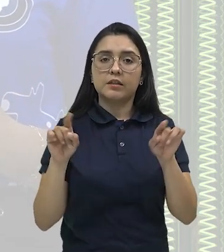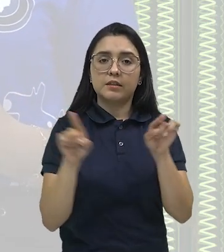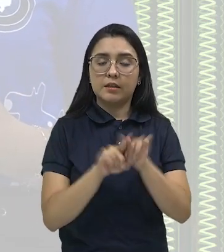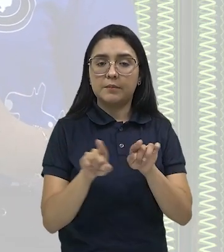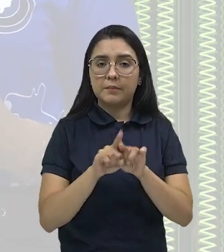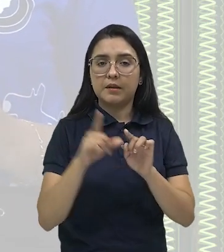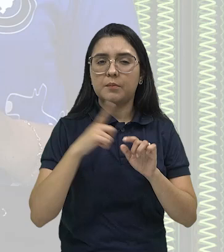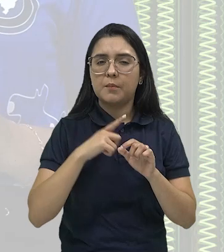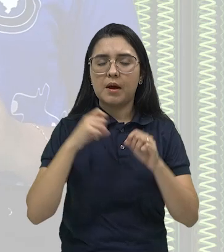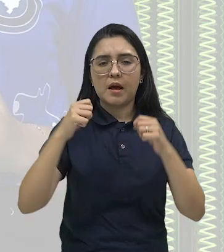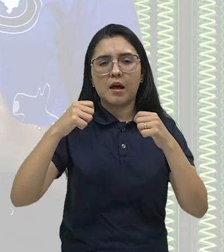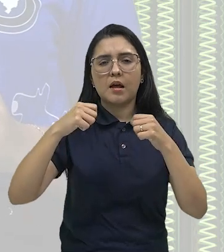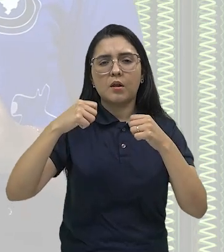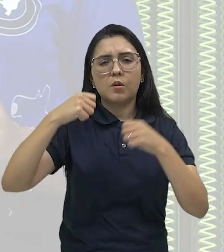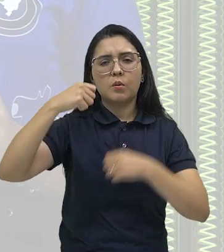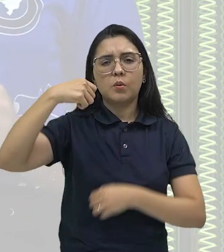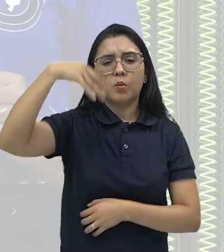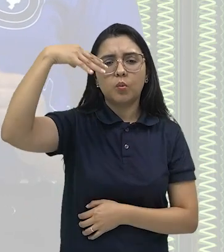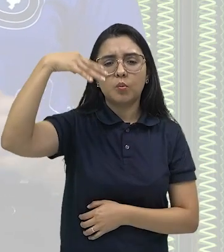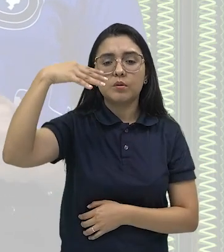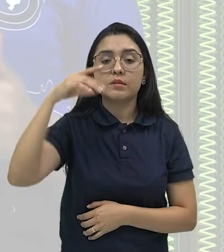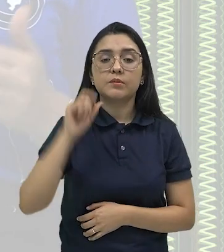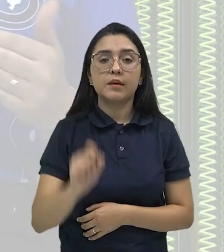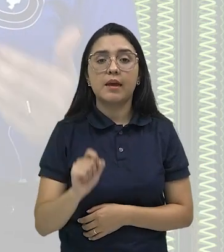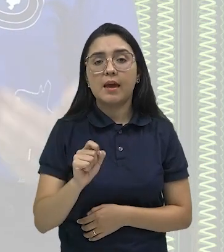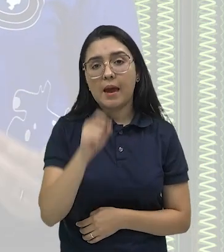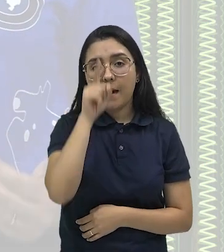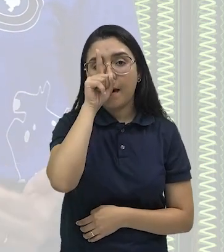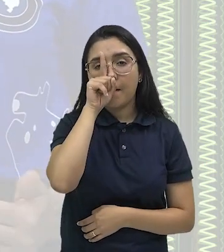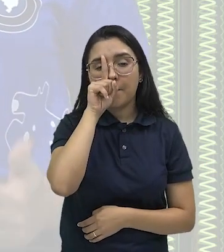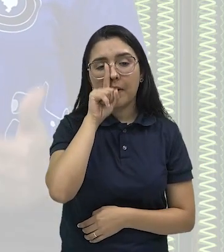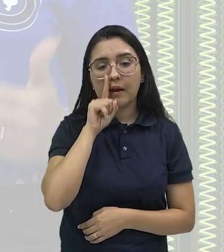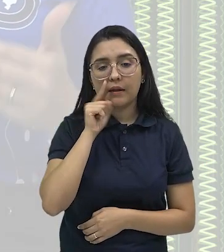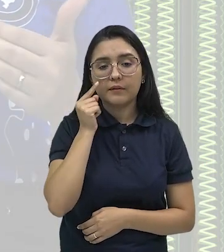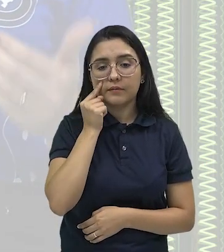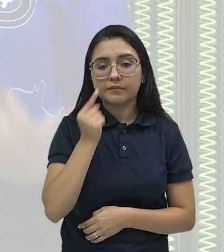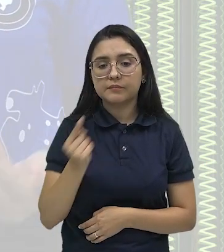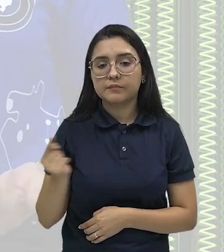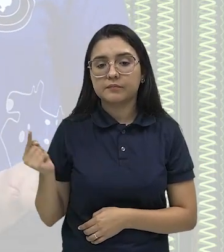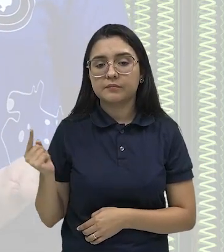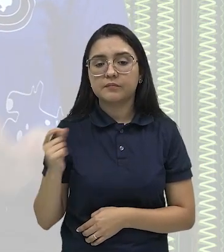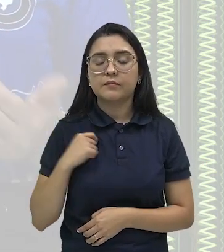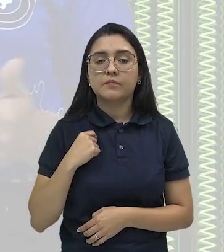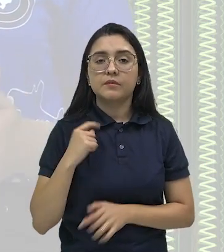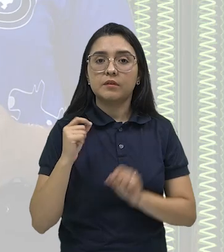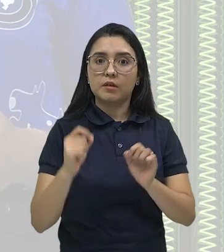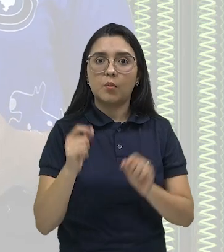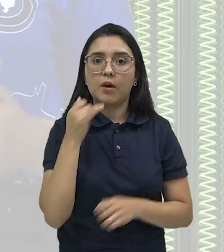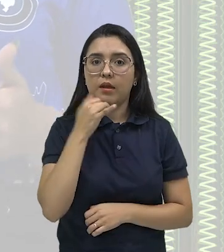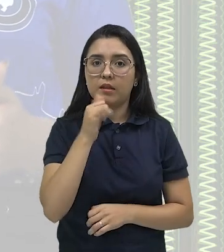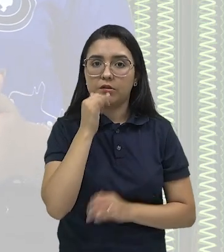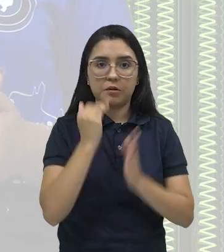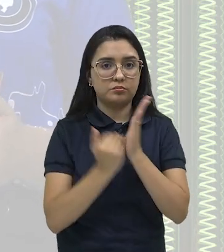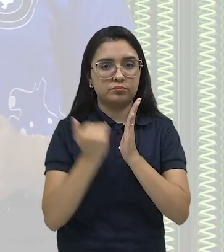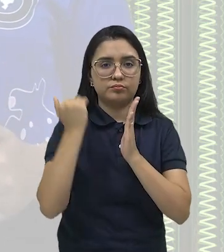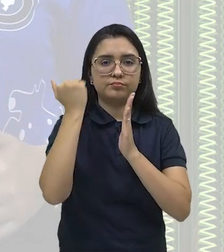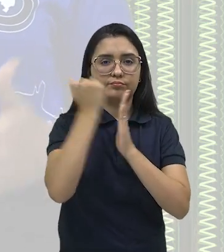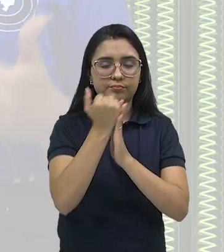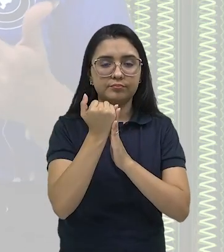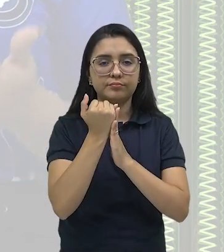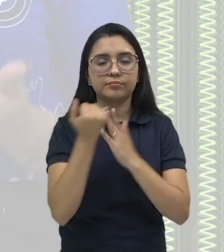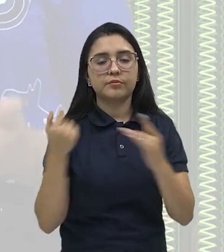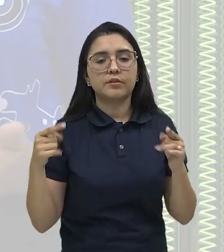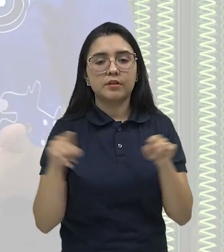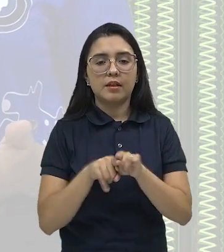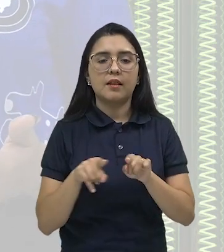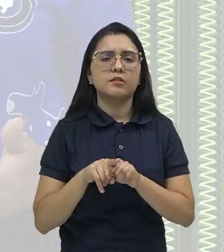uma luz amarela, como essa, e que elas acabam ali aumentando o consumo de energia elétrica também. Elas